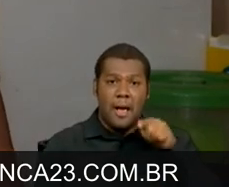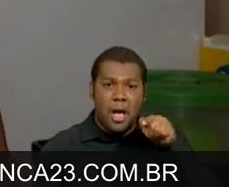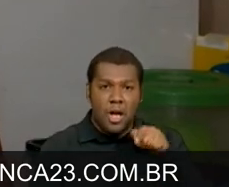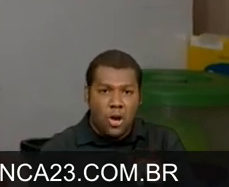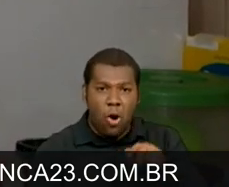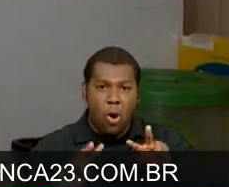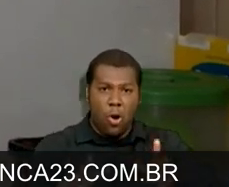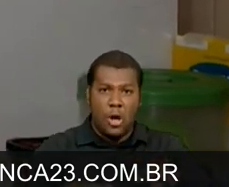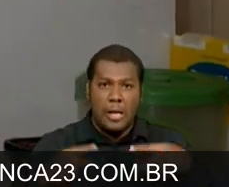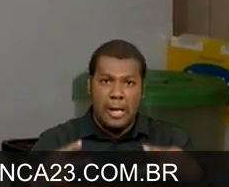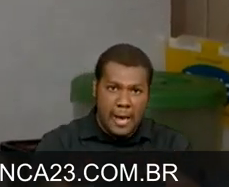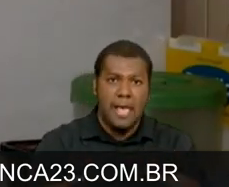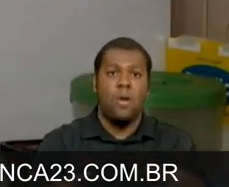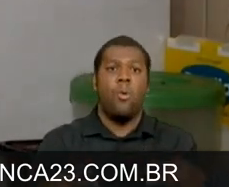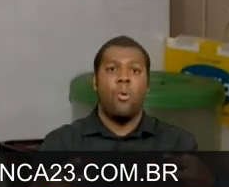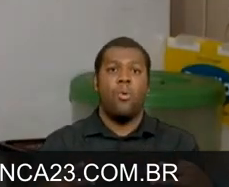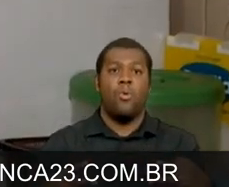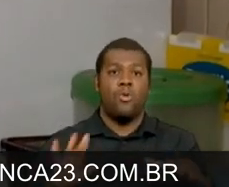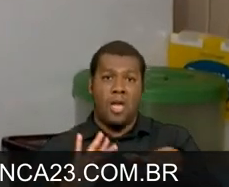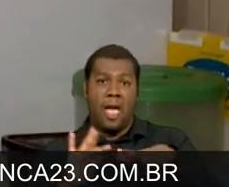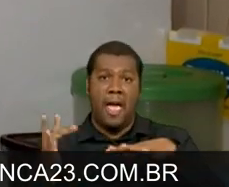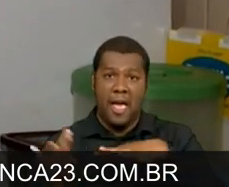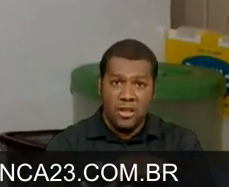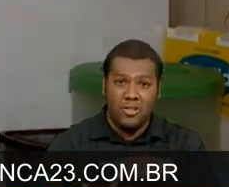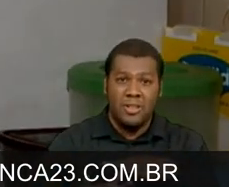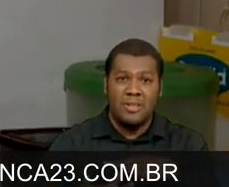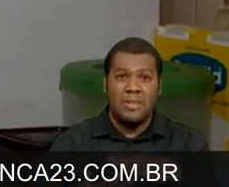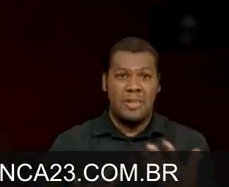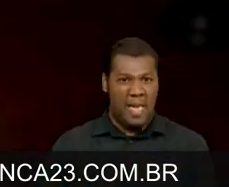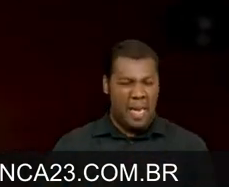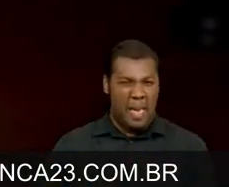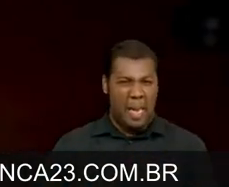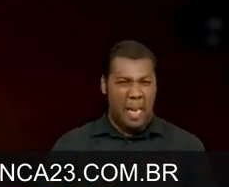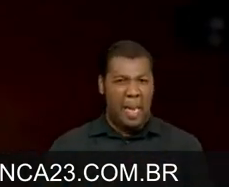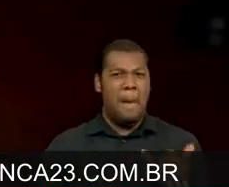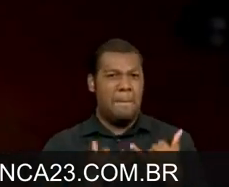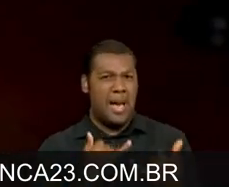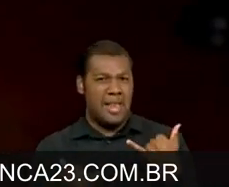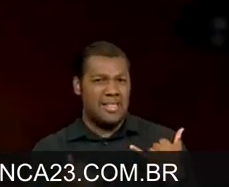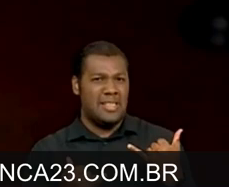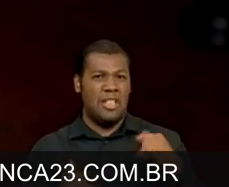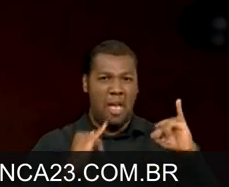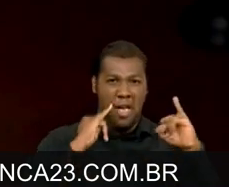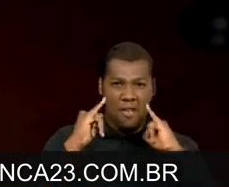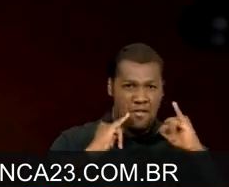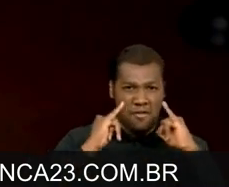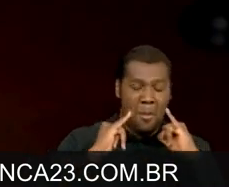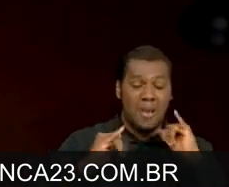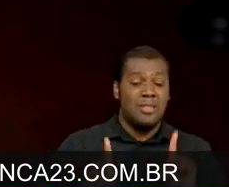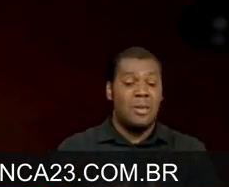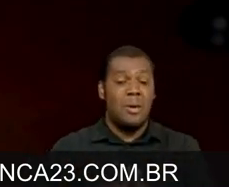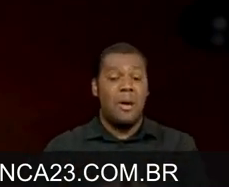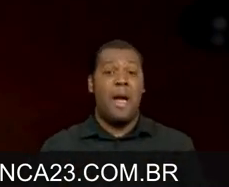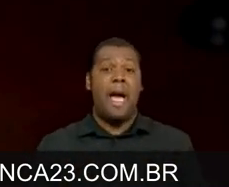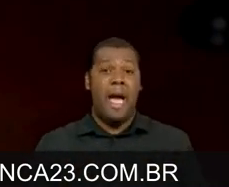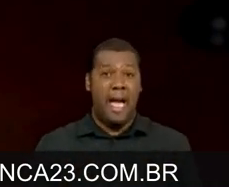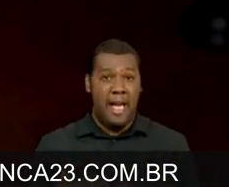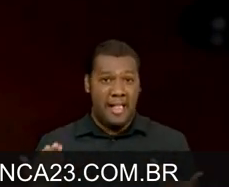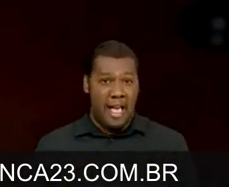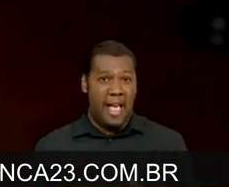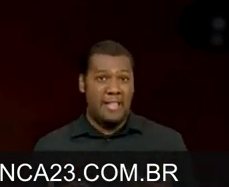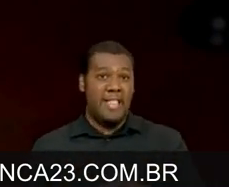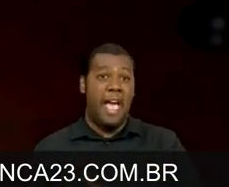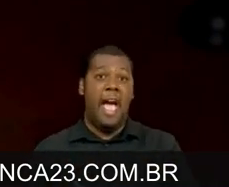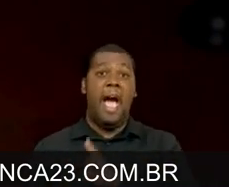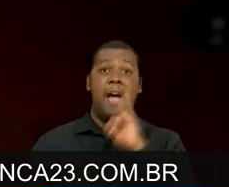link publicitário em uma rede social que parecia uma notícia e prometia acesso a mais de R$3.000 de